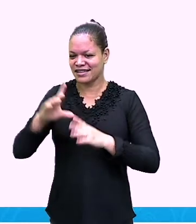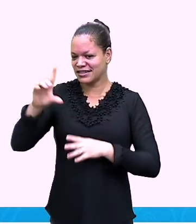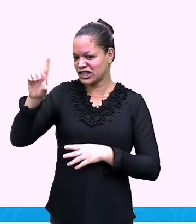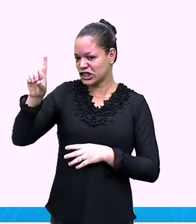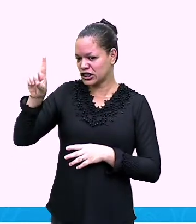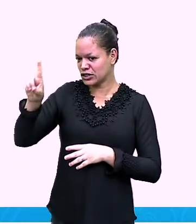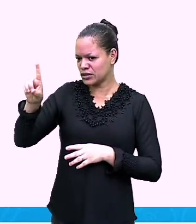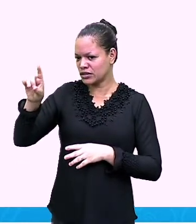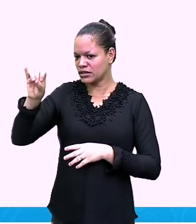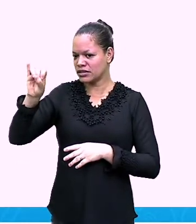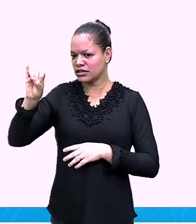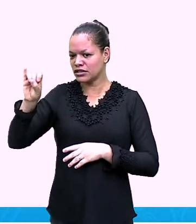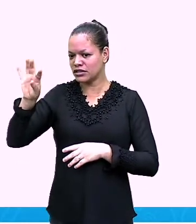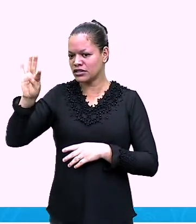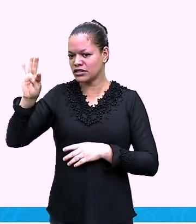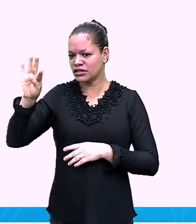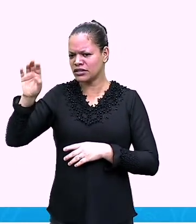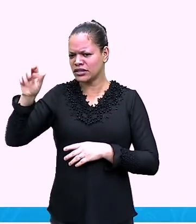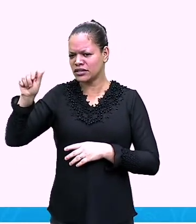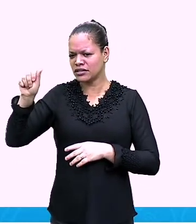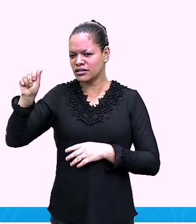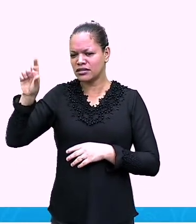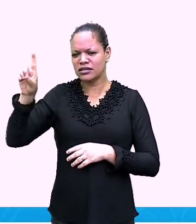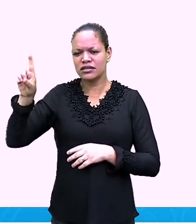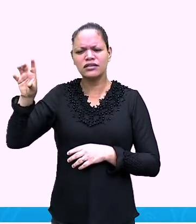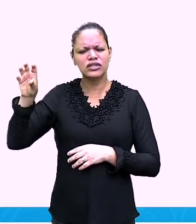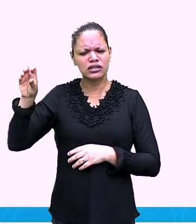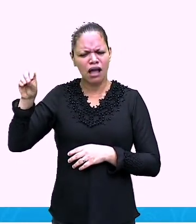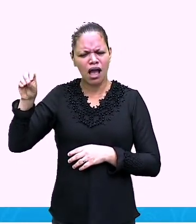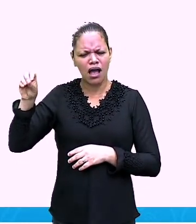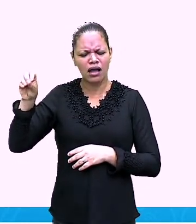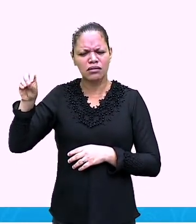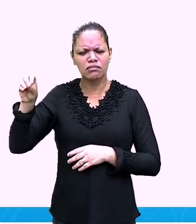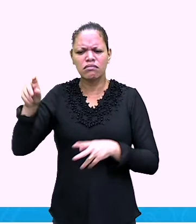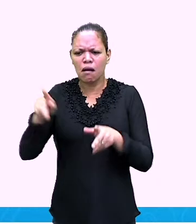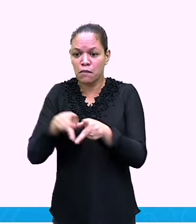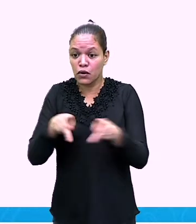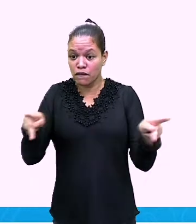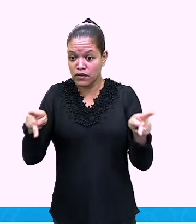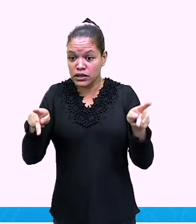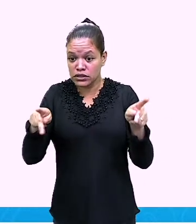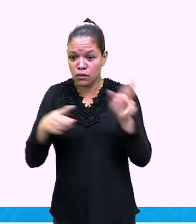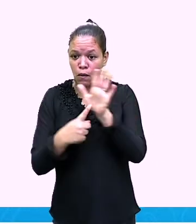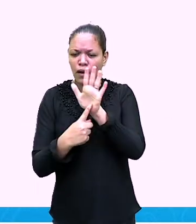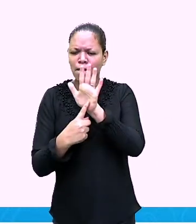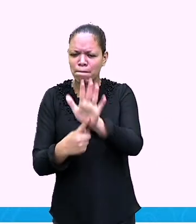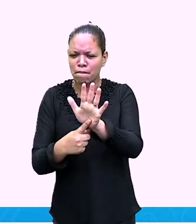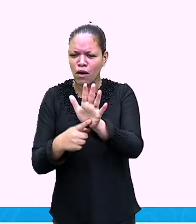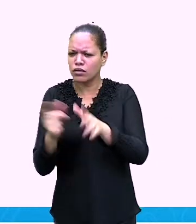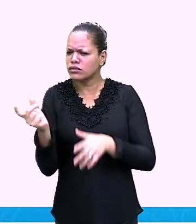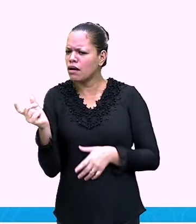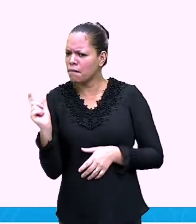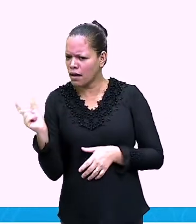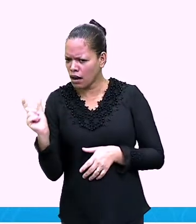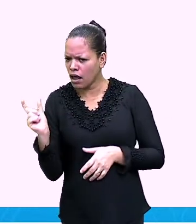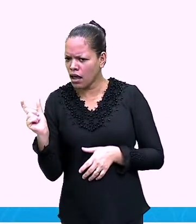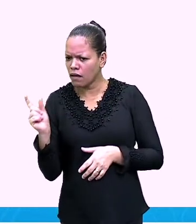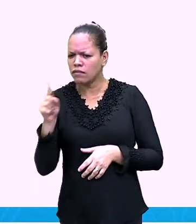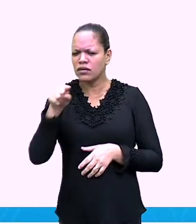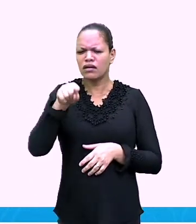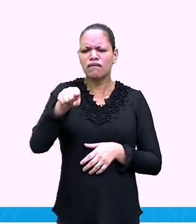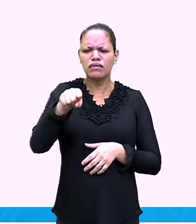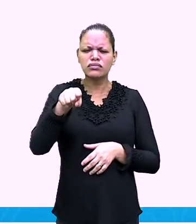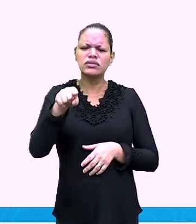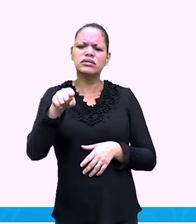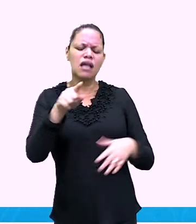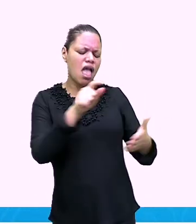vai escrever no caderno, né? Batata. Você vai escrever no seu caderno. O teste oral é isso, a